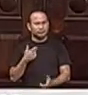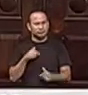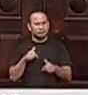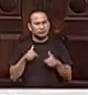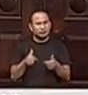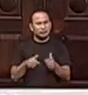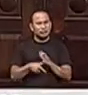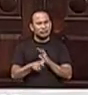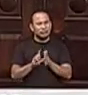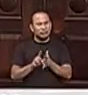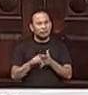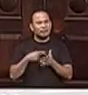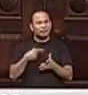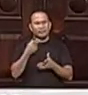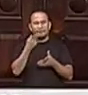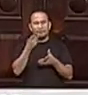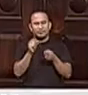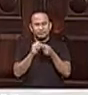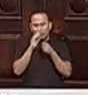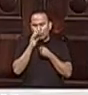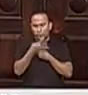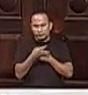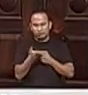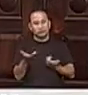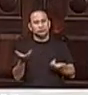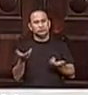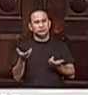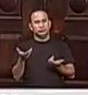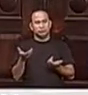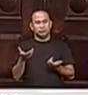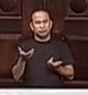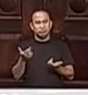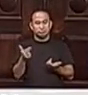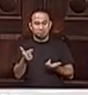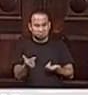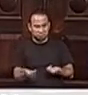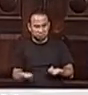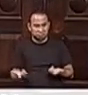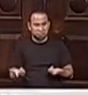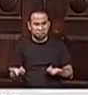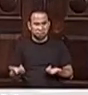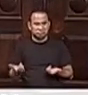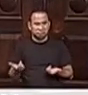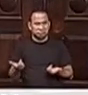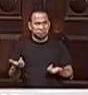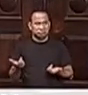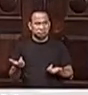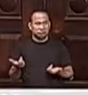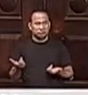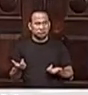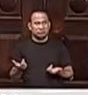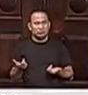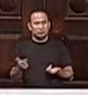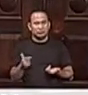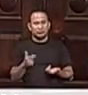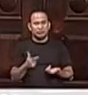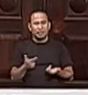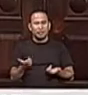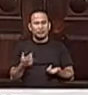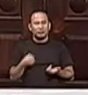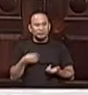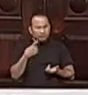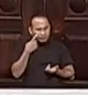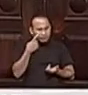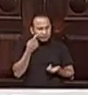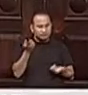leviano a ponto de fazer tais afirmações sem que tenha, pelo menos tenha feito uma